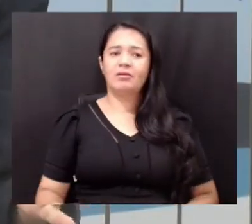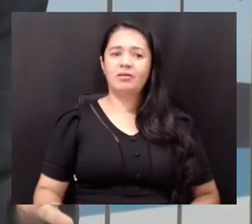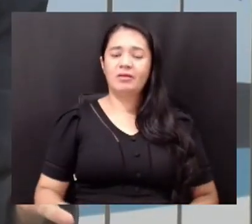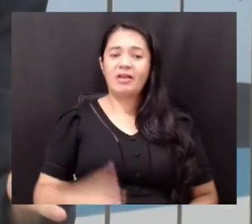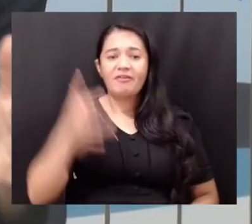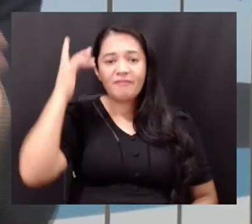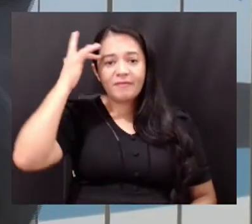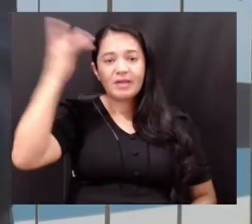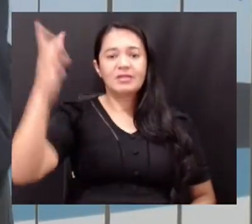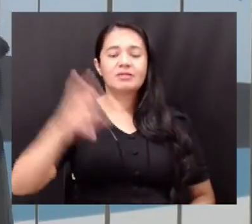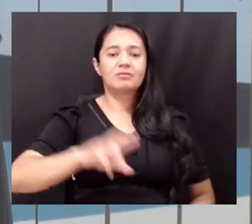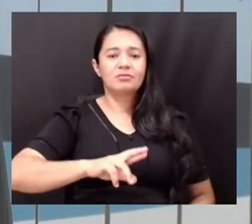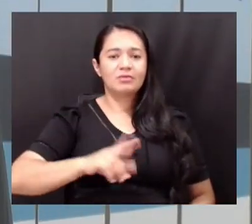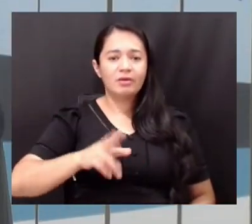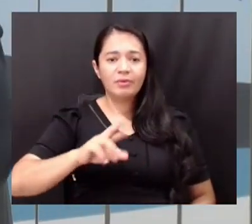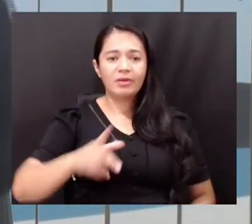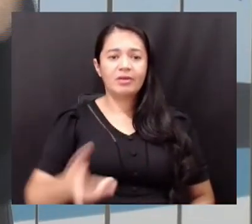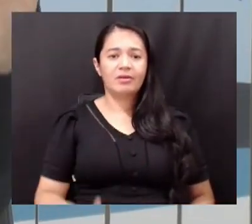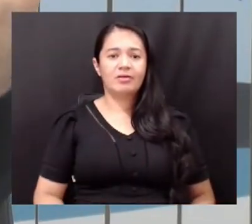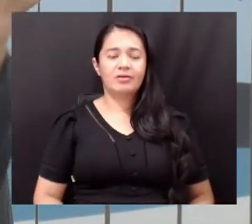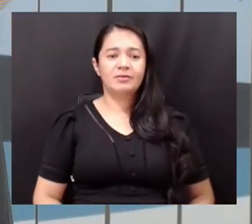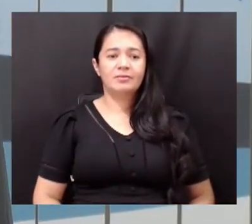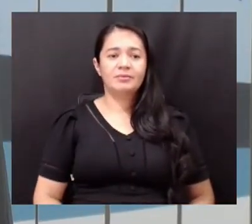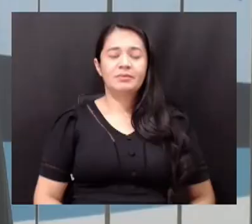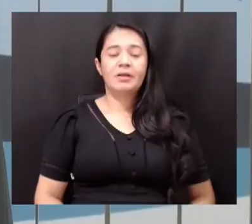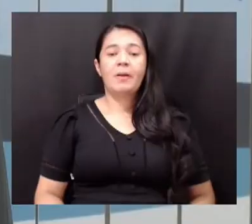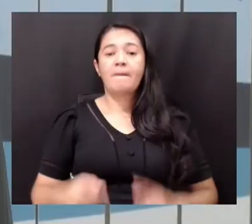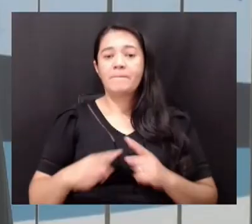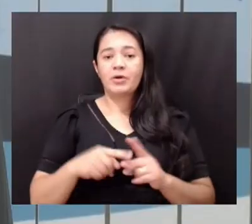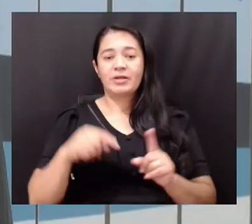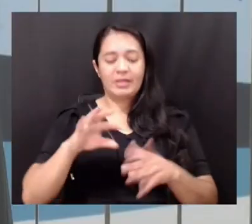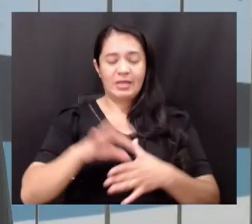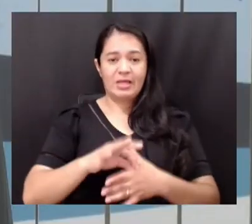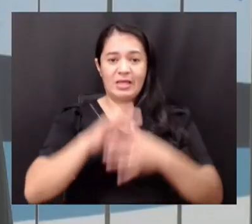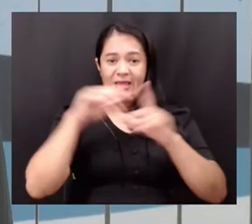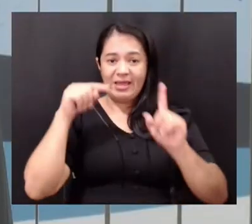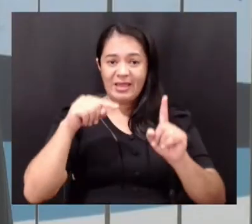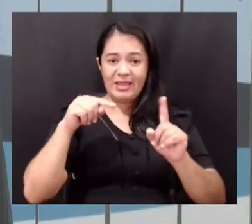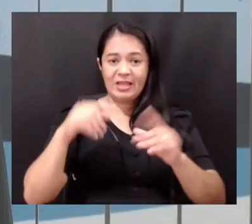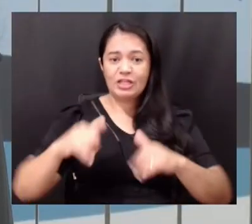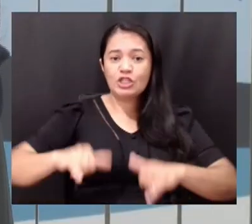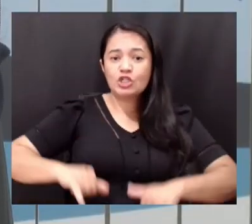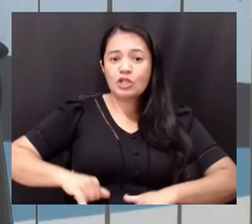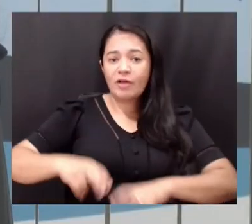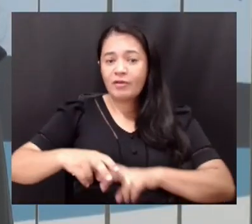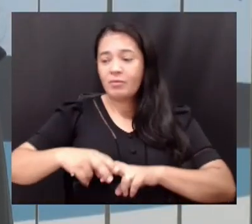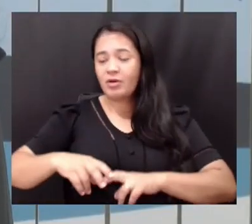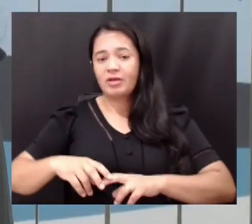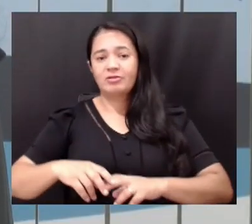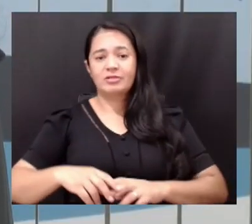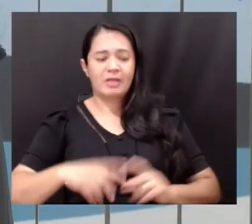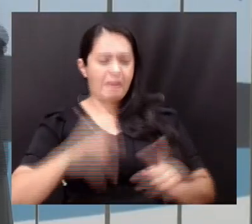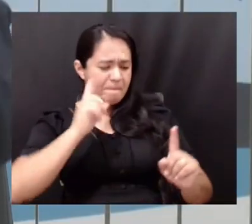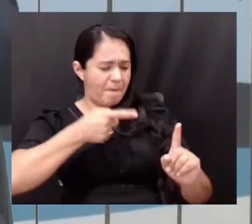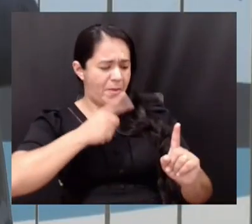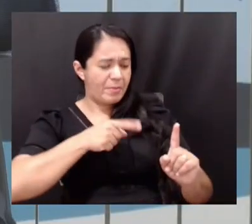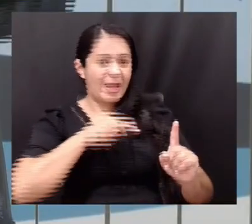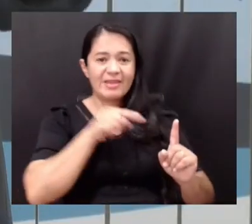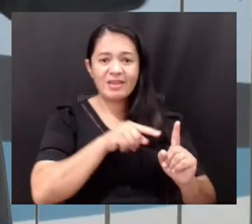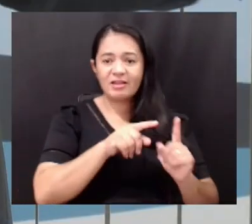trabalhar, né? A gente tem que pensar, sim, a liderança tem que rever os modelos de trabalho, ela deve ter